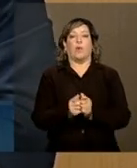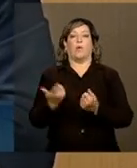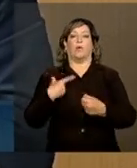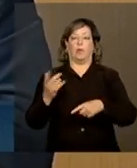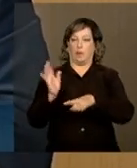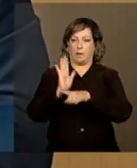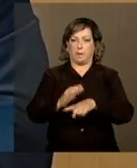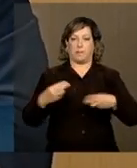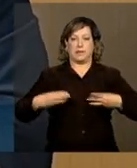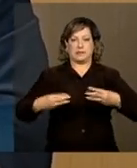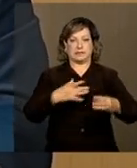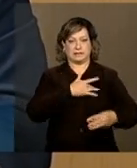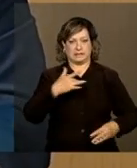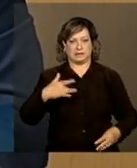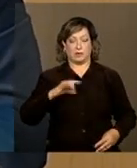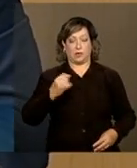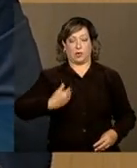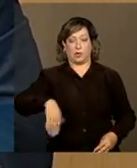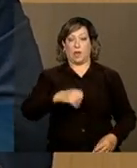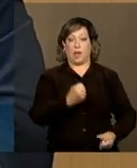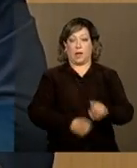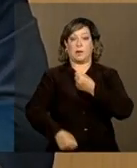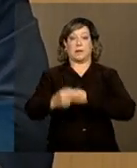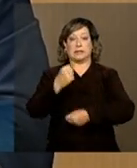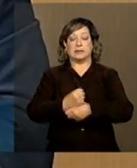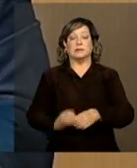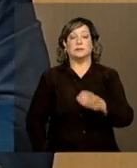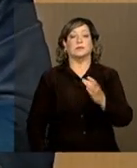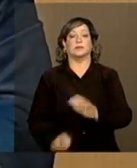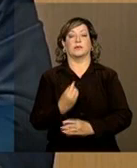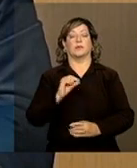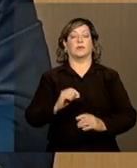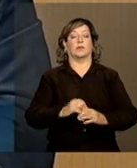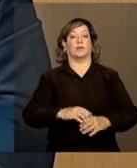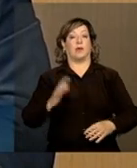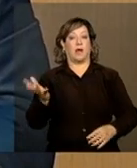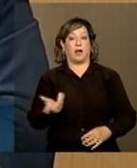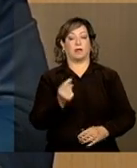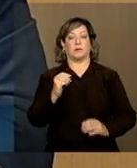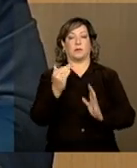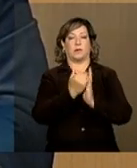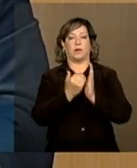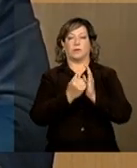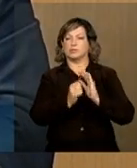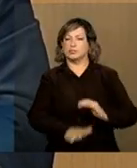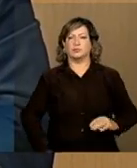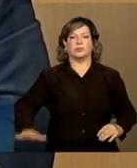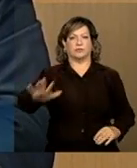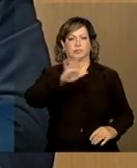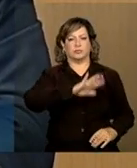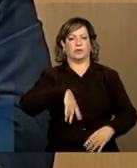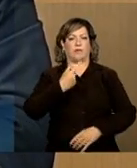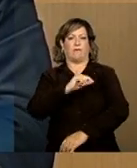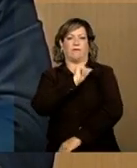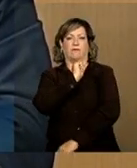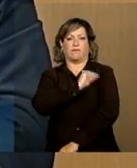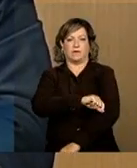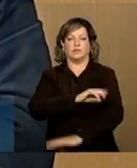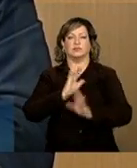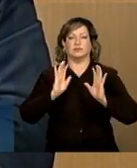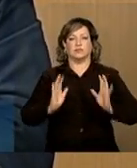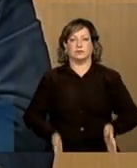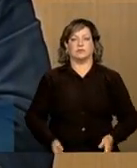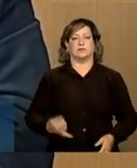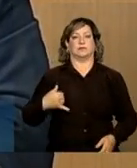Saúde nós o ano passado lançamos um grande programa de cobertura né quando vacinamos na